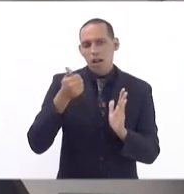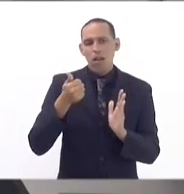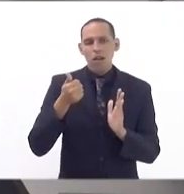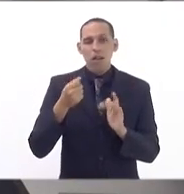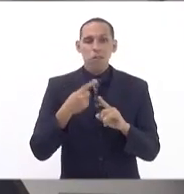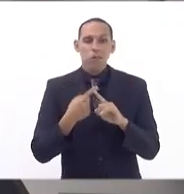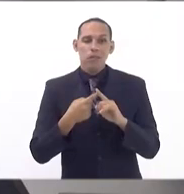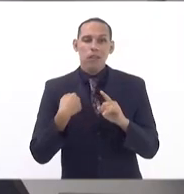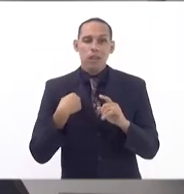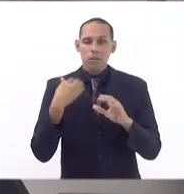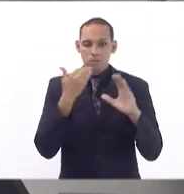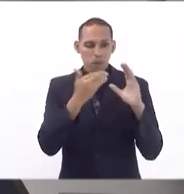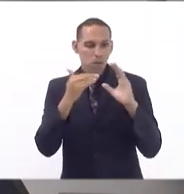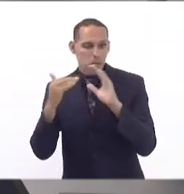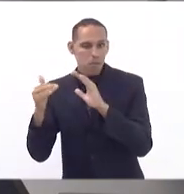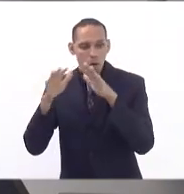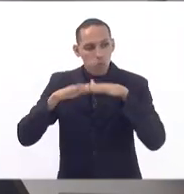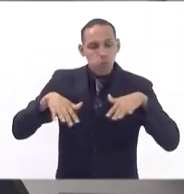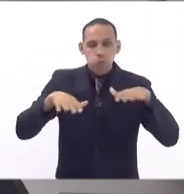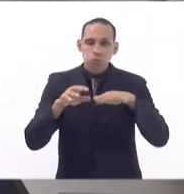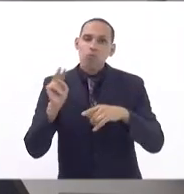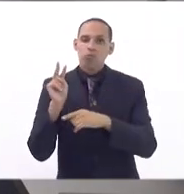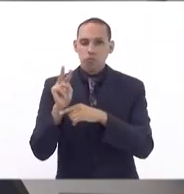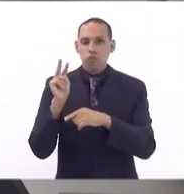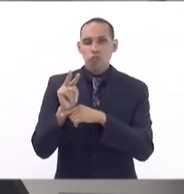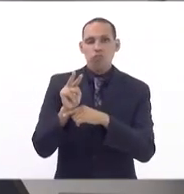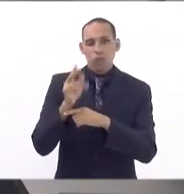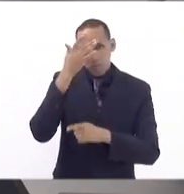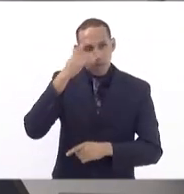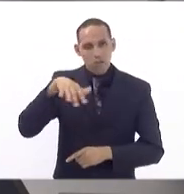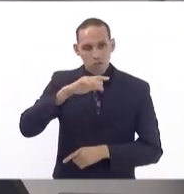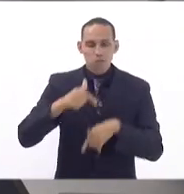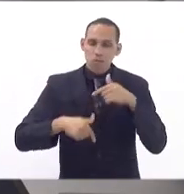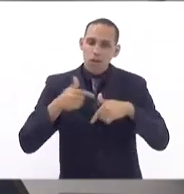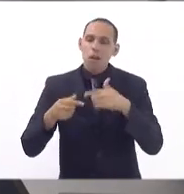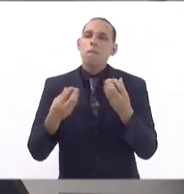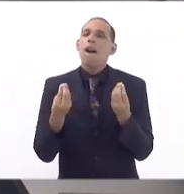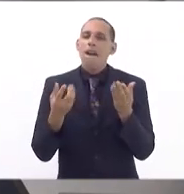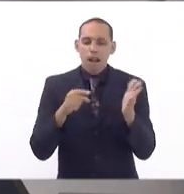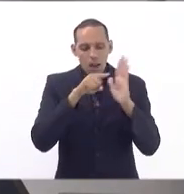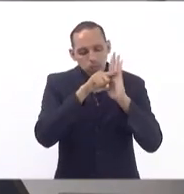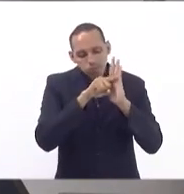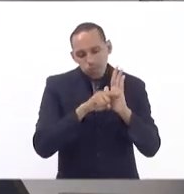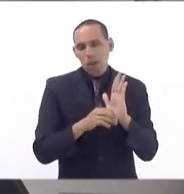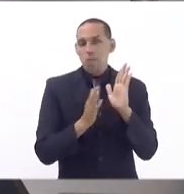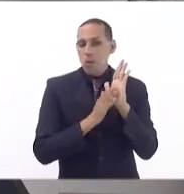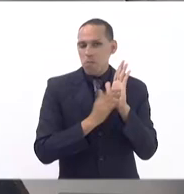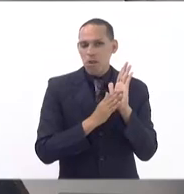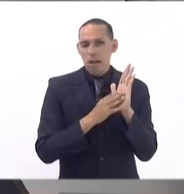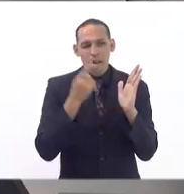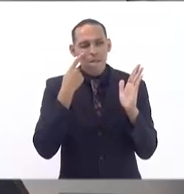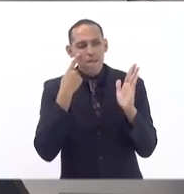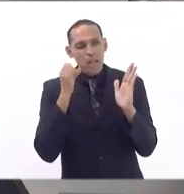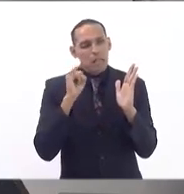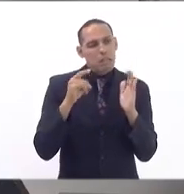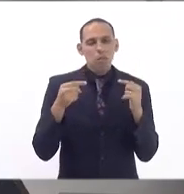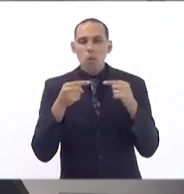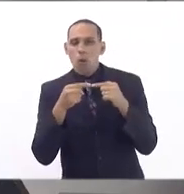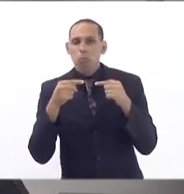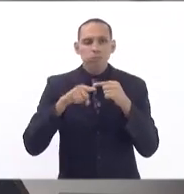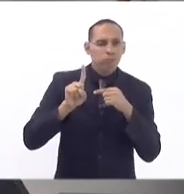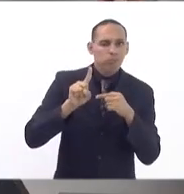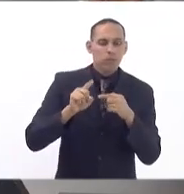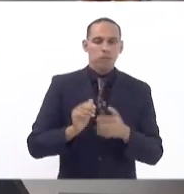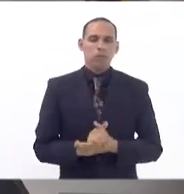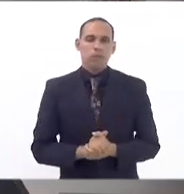vou passar para os agentes de segurança que vocês análise a proposta que ele vai apresentar para ver se realmente é válido ou